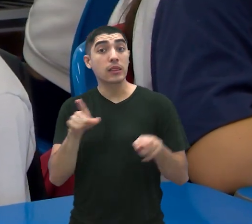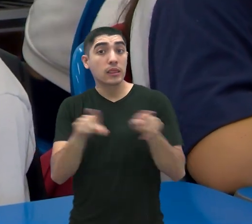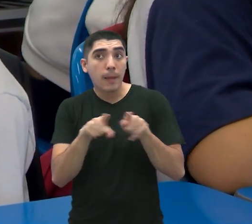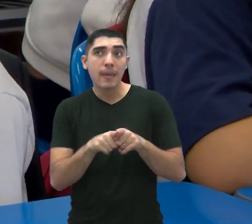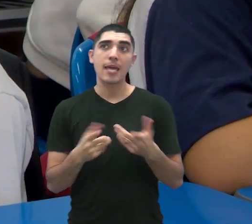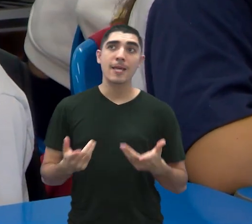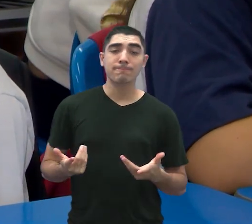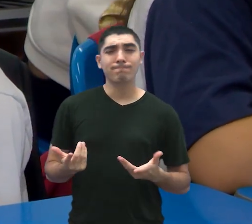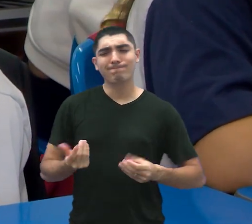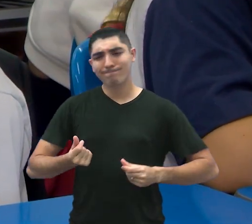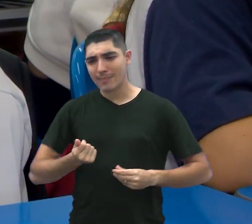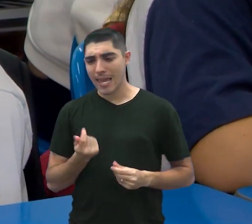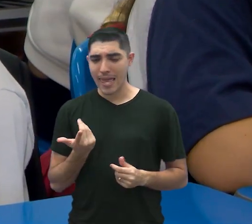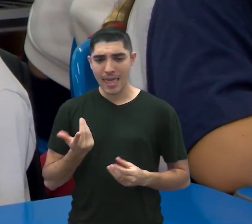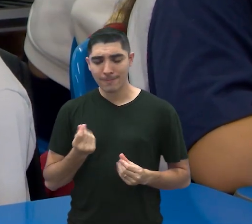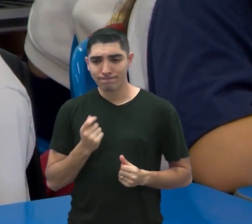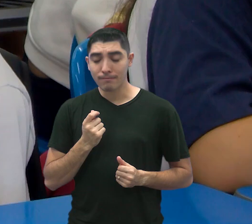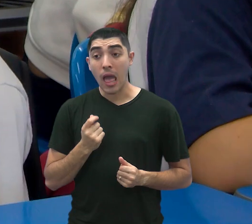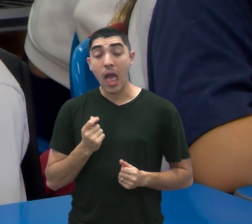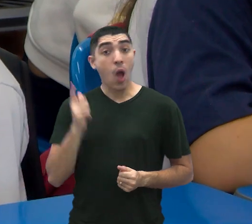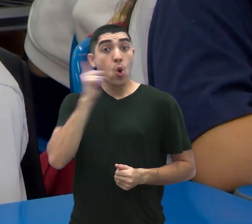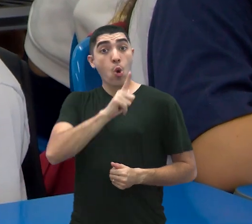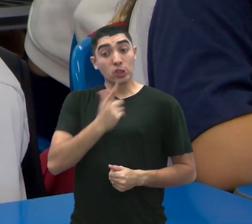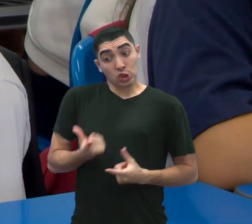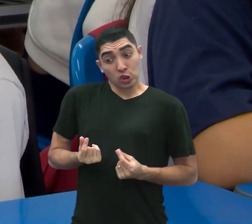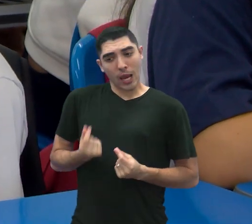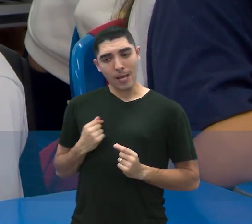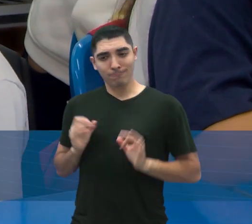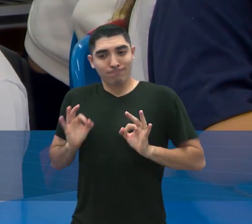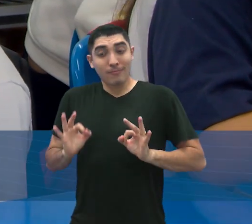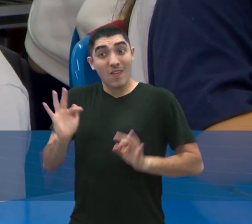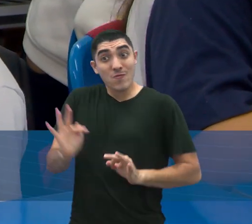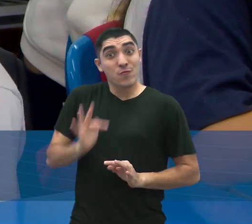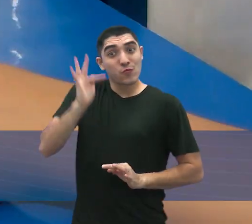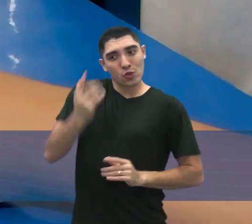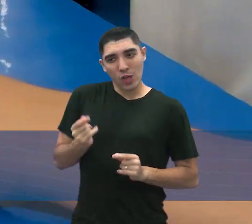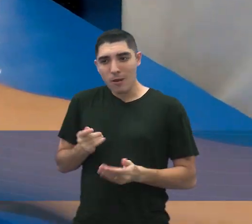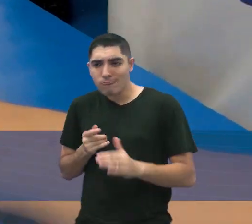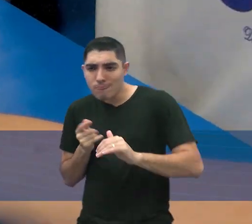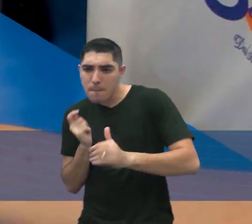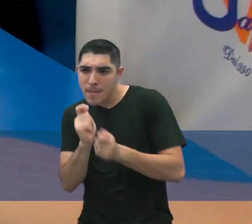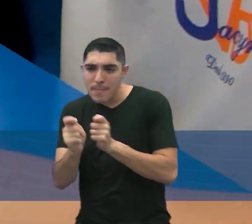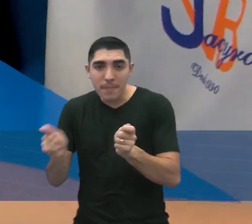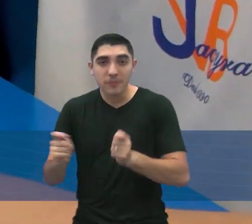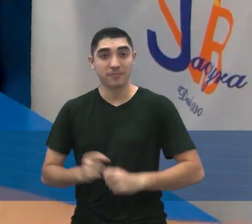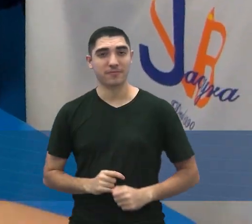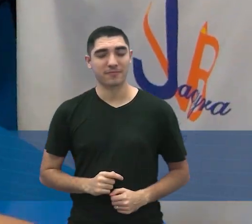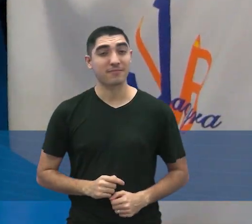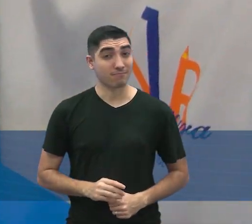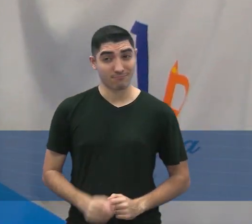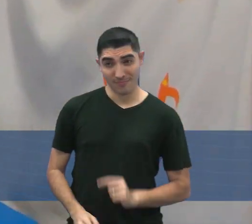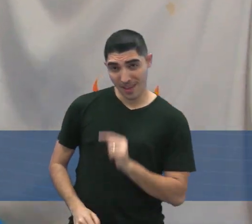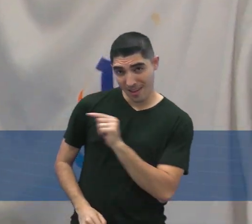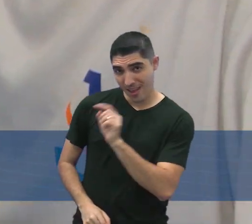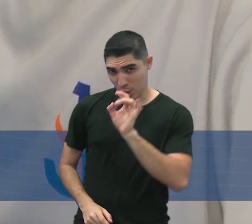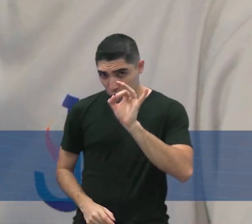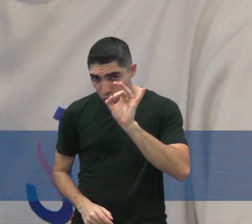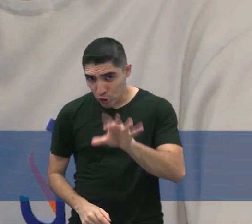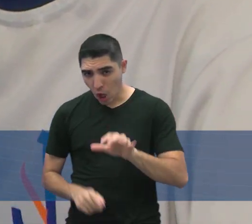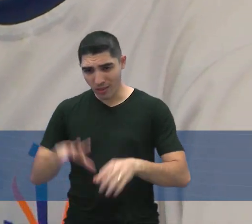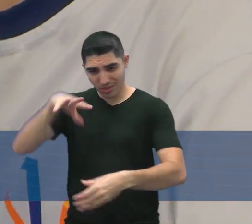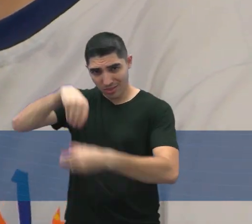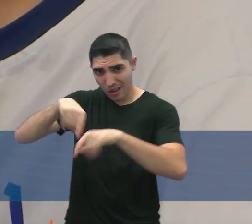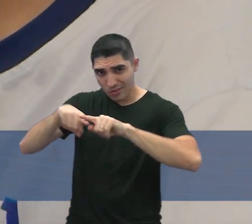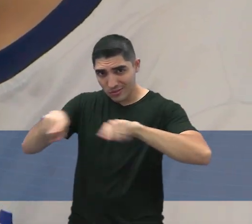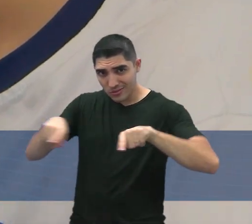ter... Como é que eu posso falar? Ter uma boa convivência lá no futuro com o nosso dinheiro. O conteúdo, aliás, não fica limitado apenas à sala